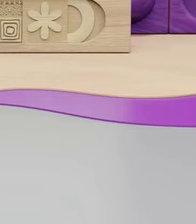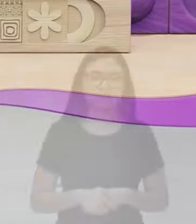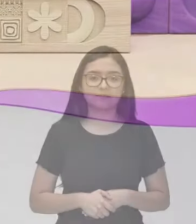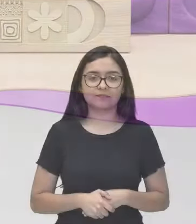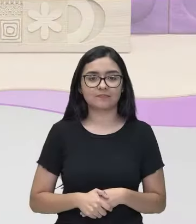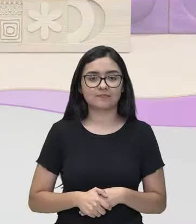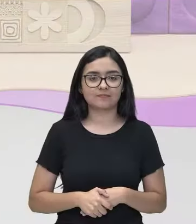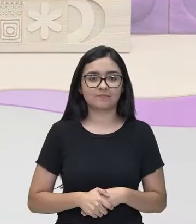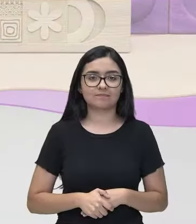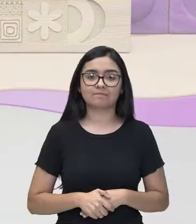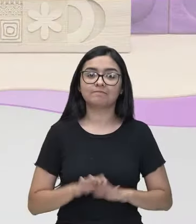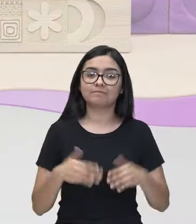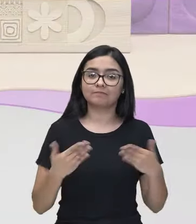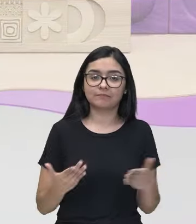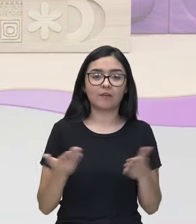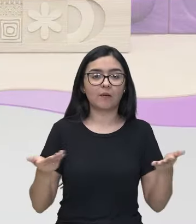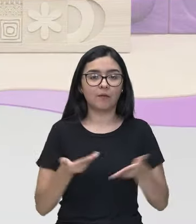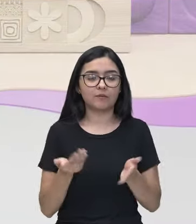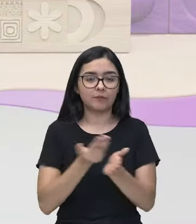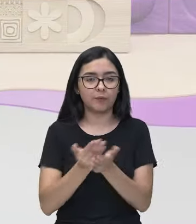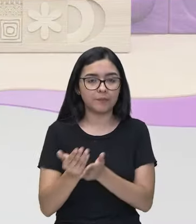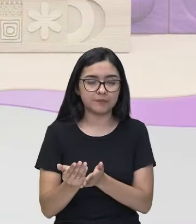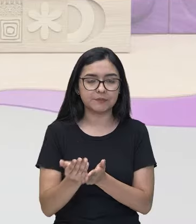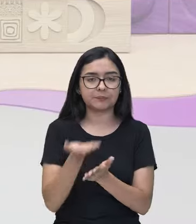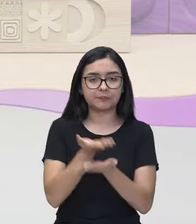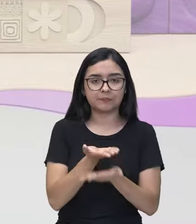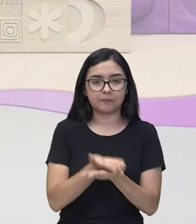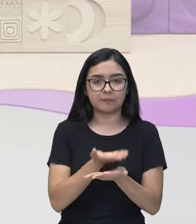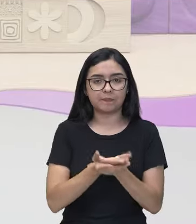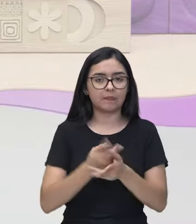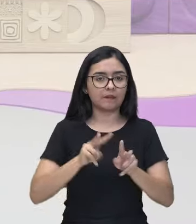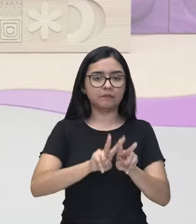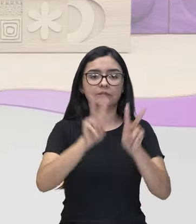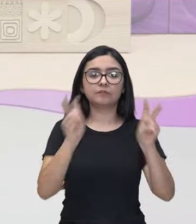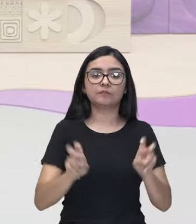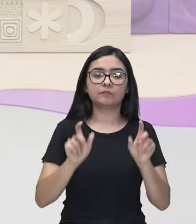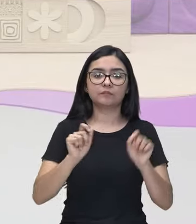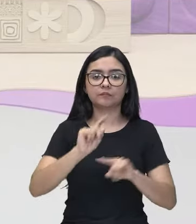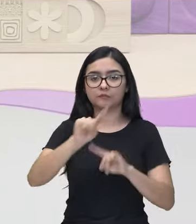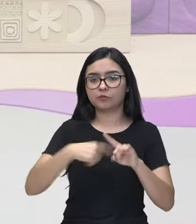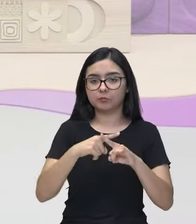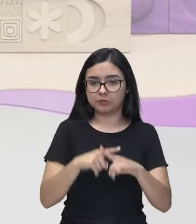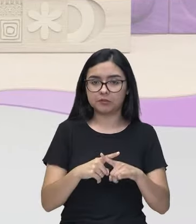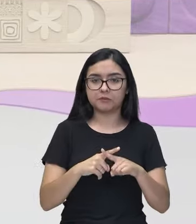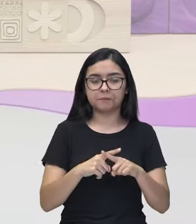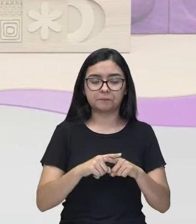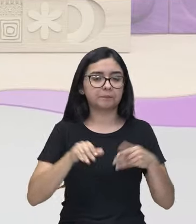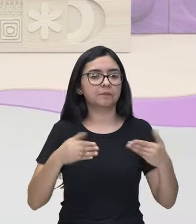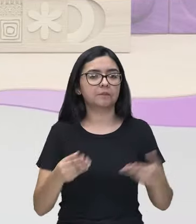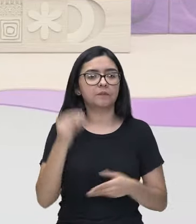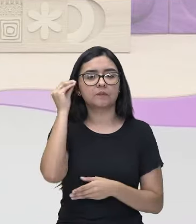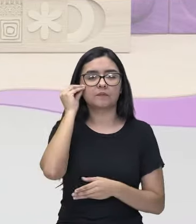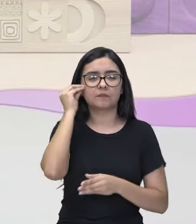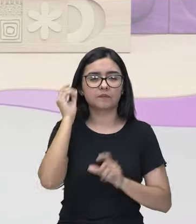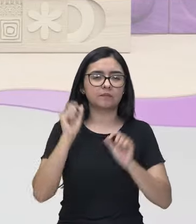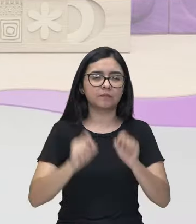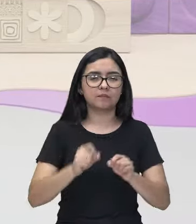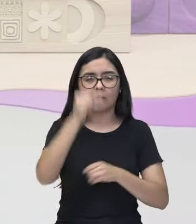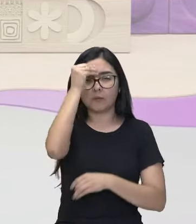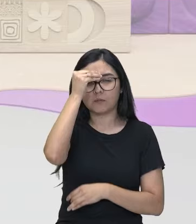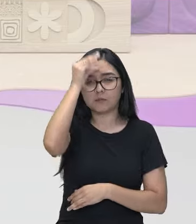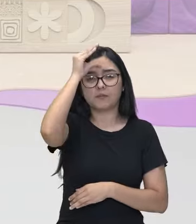Muito bem, alunos, vamos dar início aqui à nossa aula. Vamos falar de multiplicação, tá bom? Vamos ampliar, né, o conhecimento